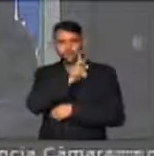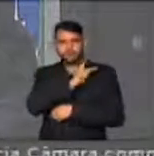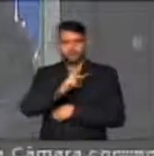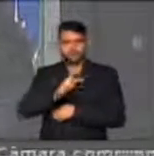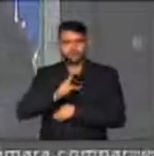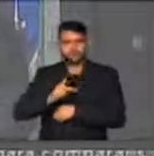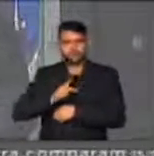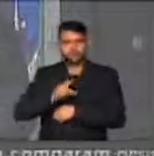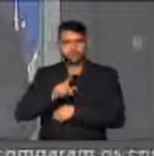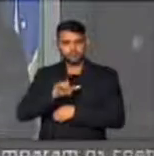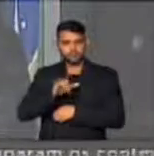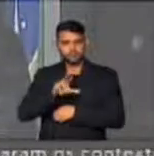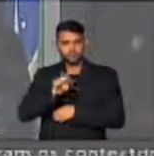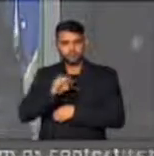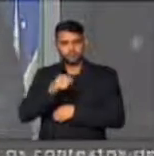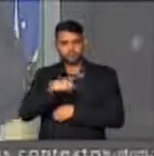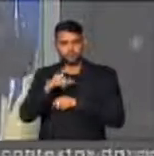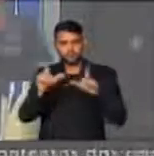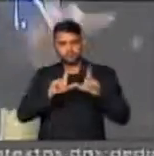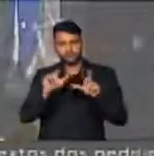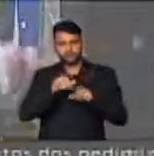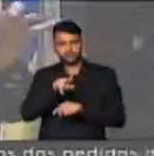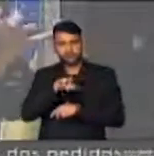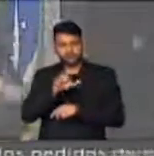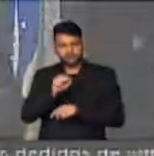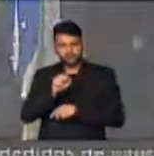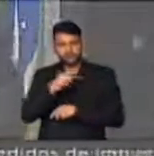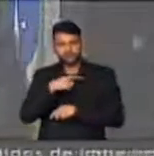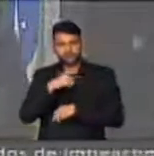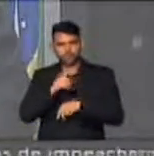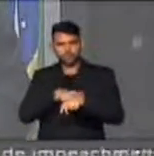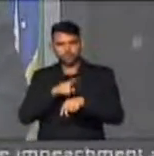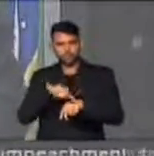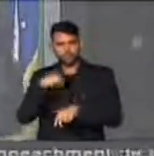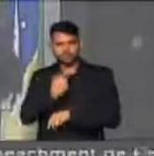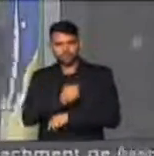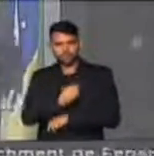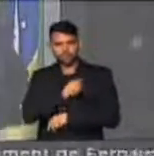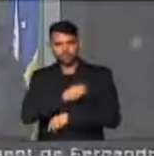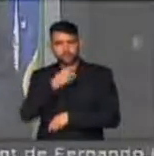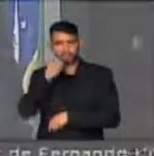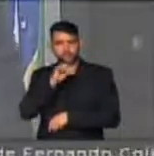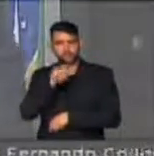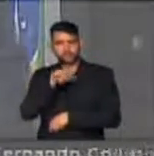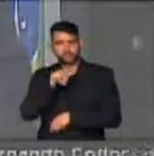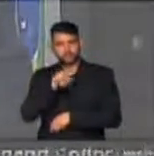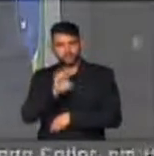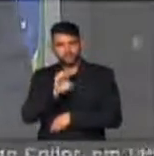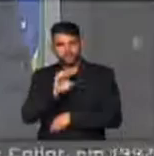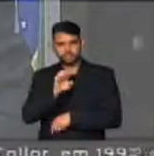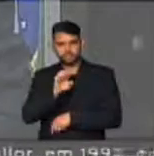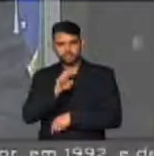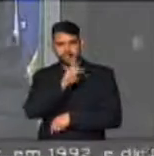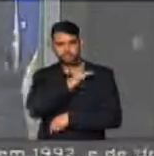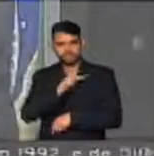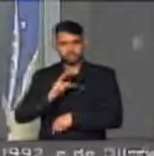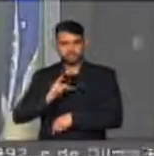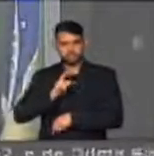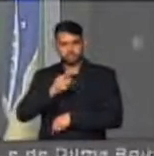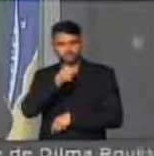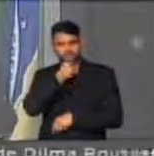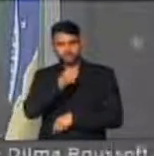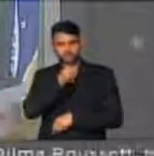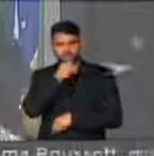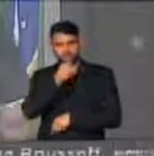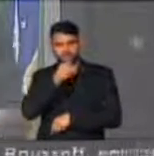presidente Lula à TV Anhanguera, que retrata bem o momento que nós estamos vivendo, deputado Bilac Pinto. A presidente